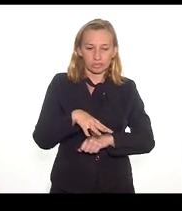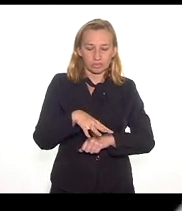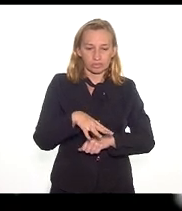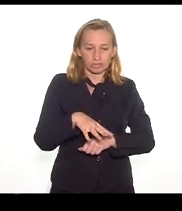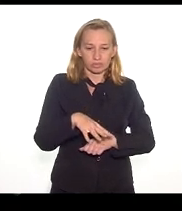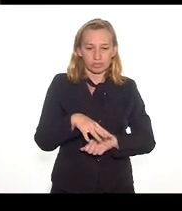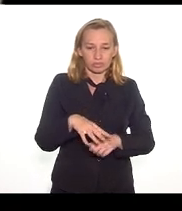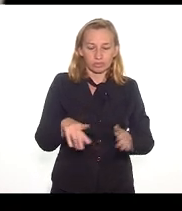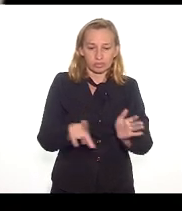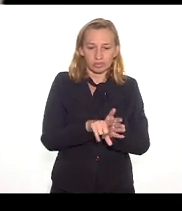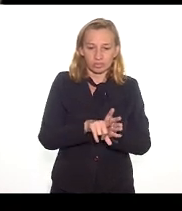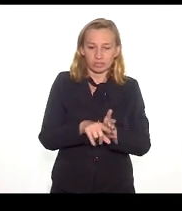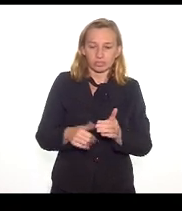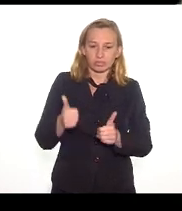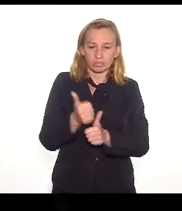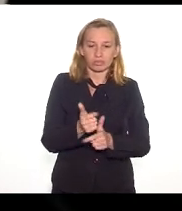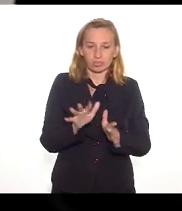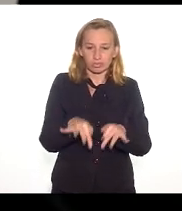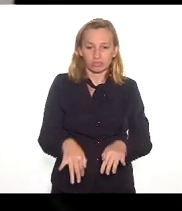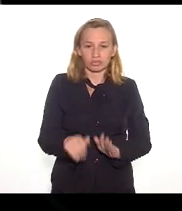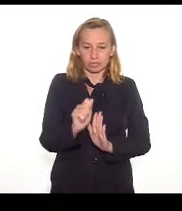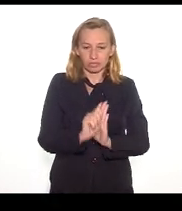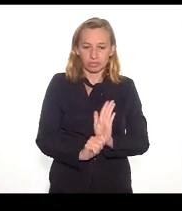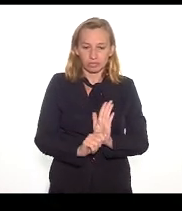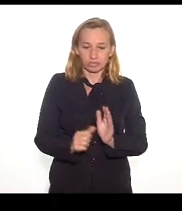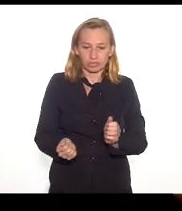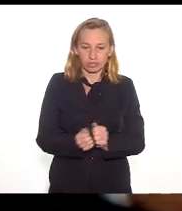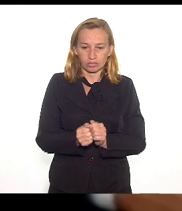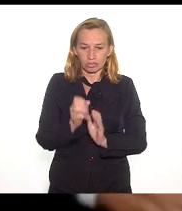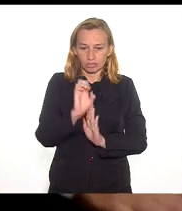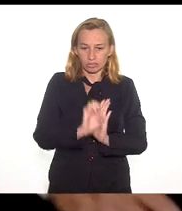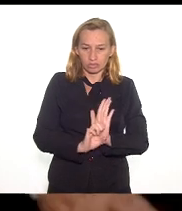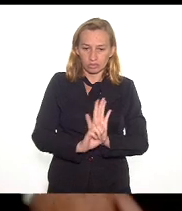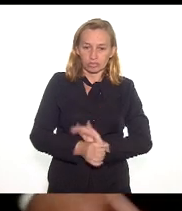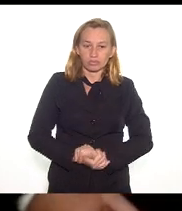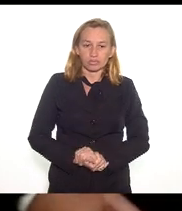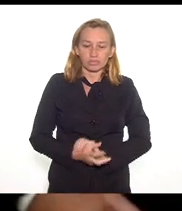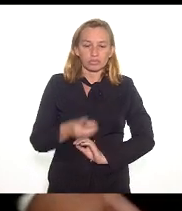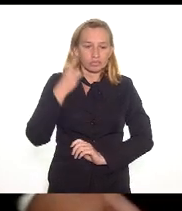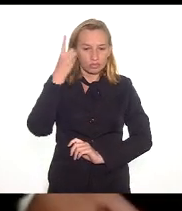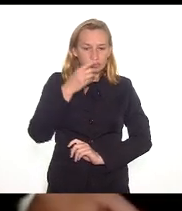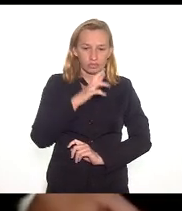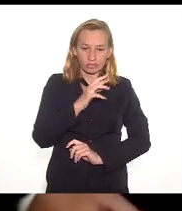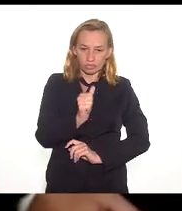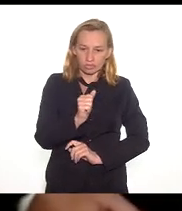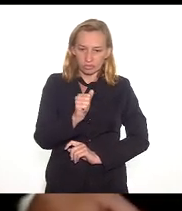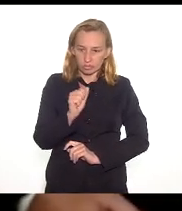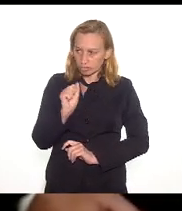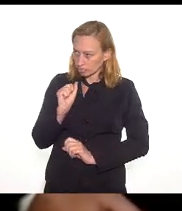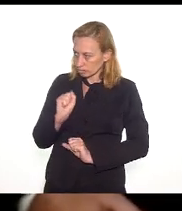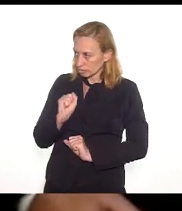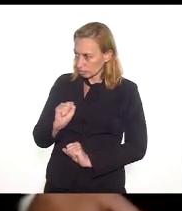substitutivo e forma final de redação com emenda, que é a emenda do deputado Rodrigo. Pode ser assim, Rosenberg?